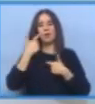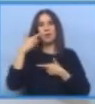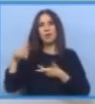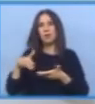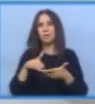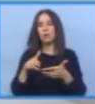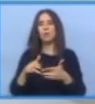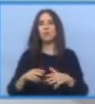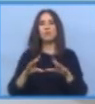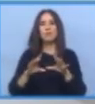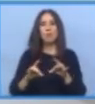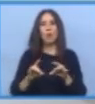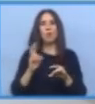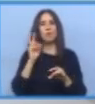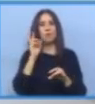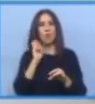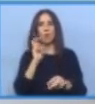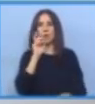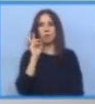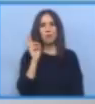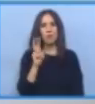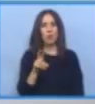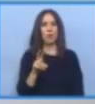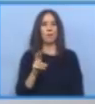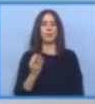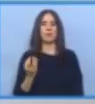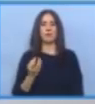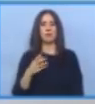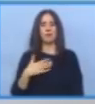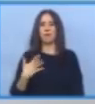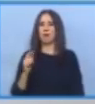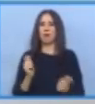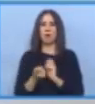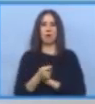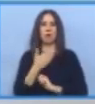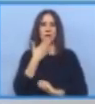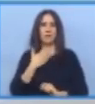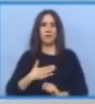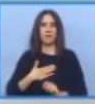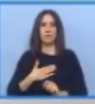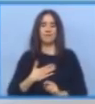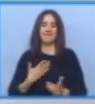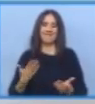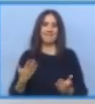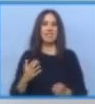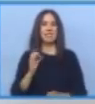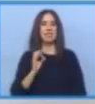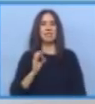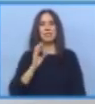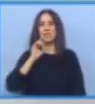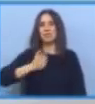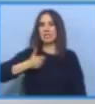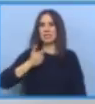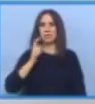de tocar, de ouvir, de ver, e isso realmente é transformador. Portanto, é um elemento